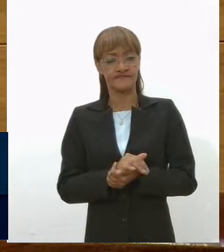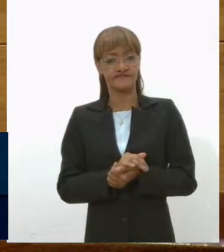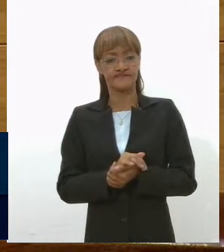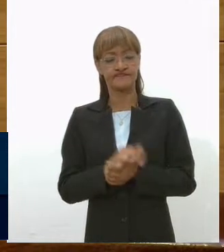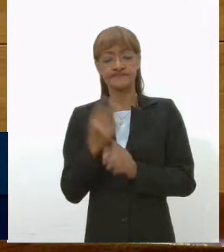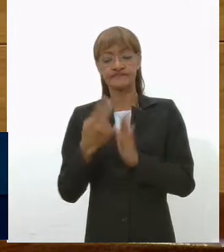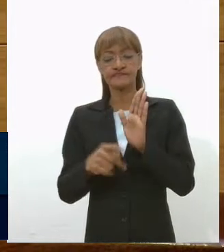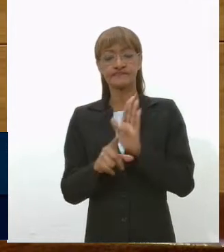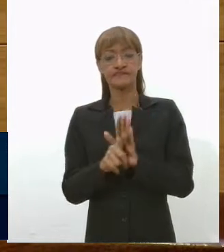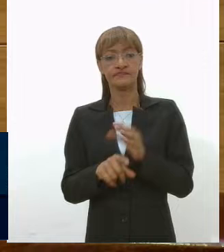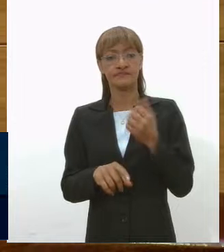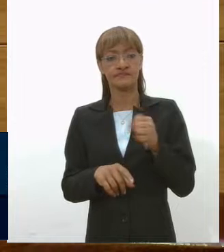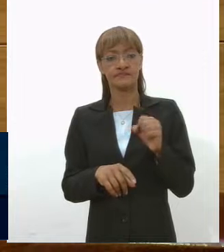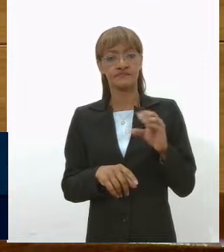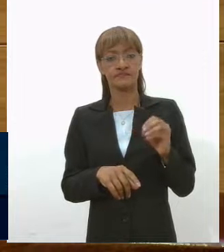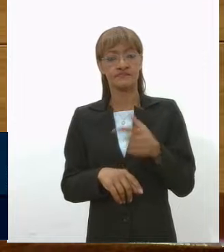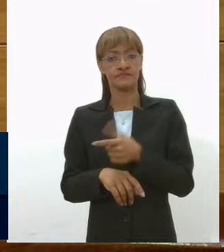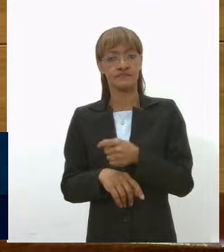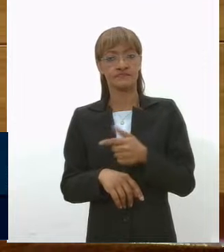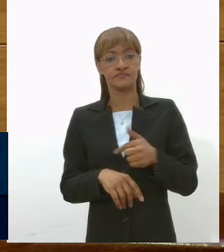número 80/2021,